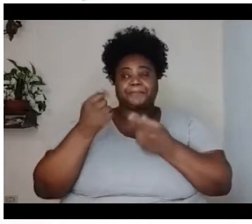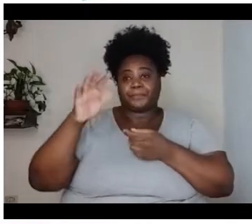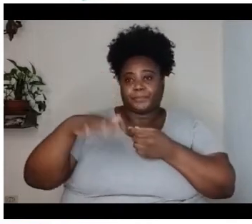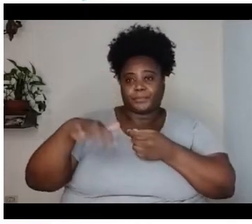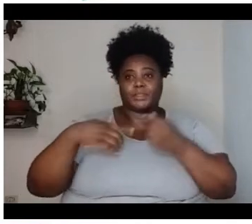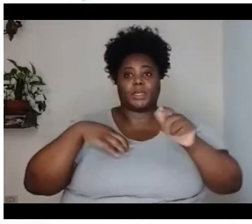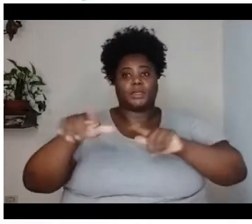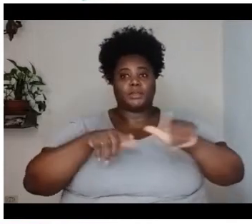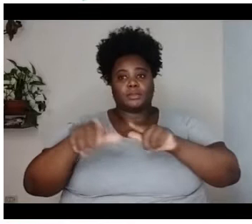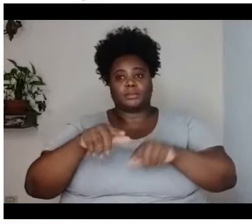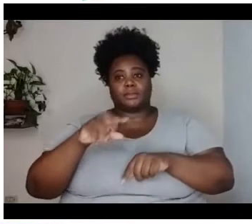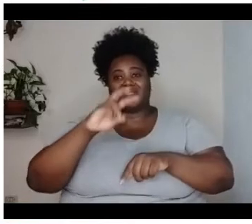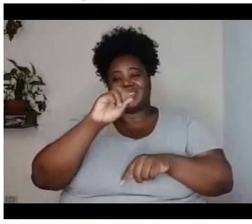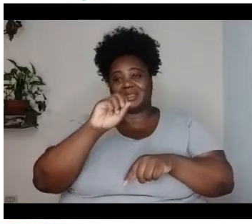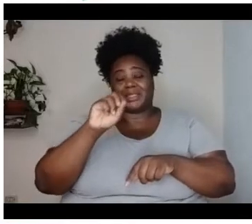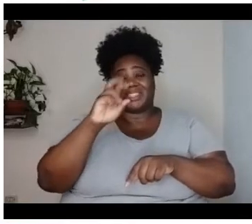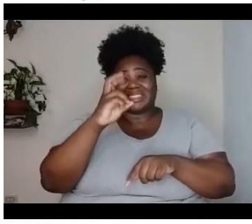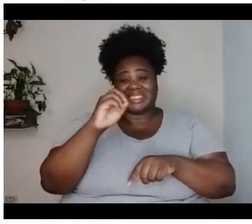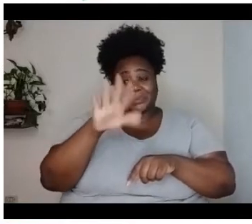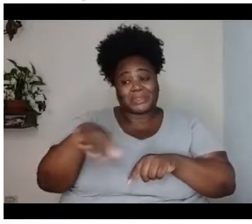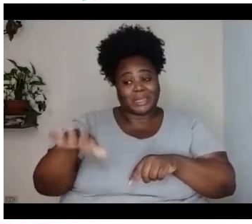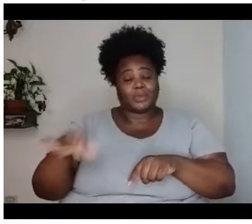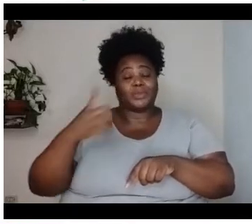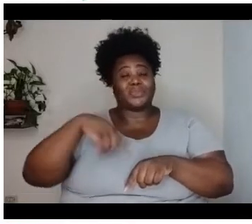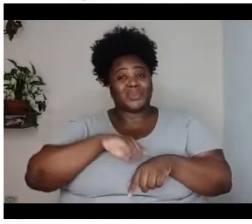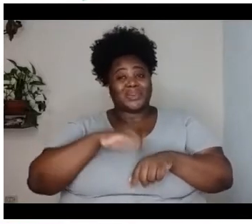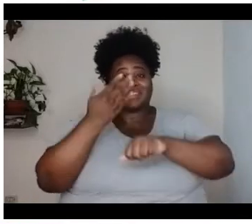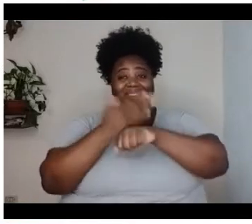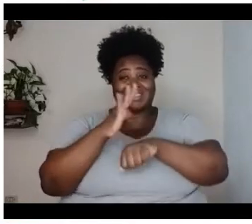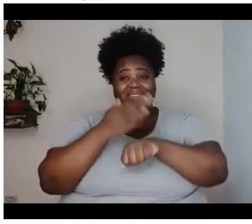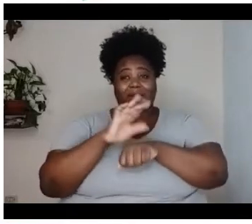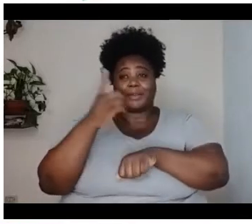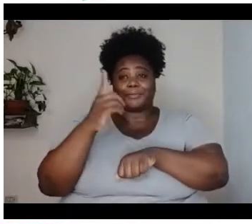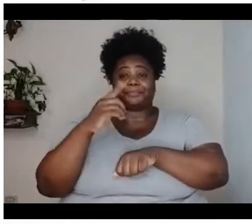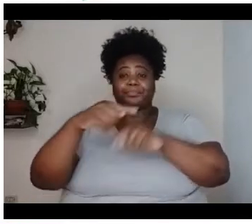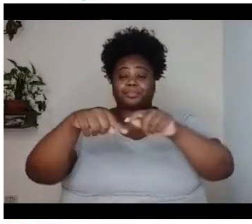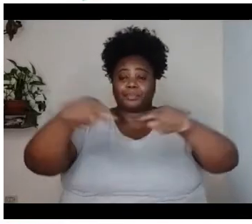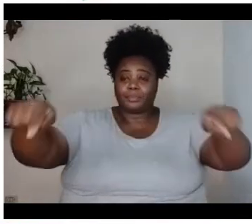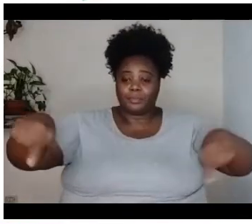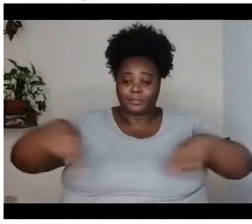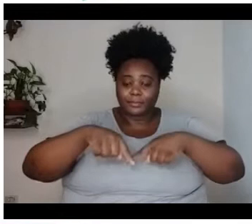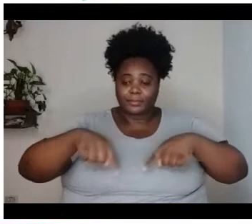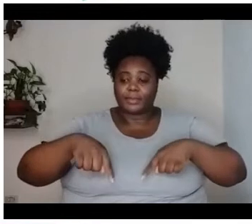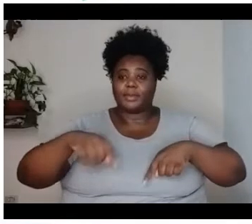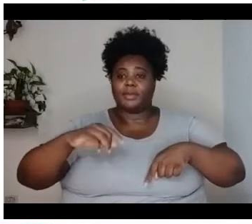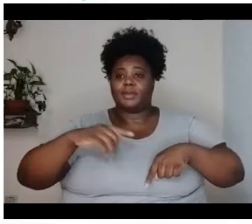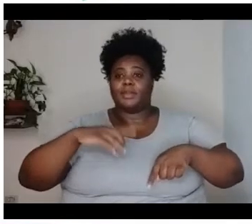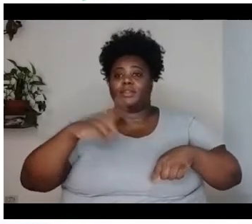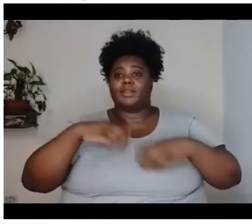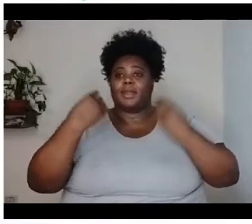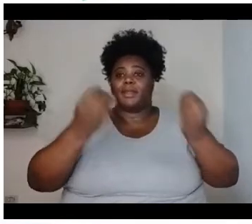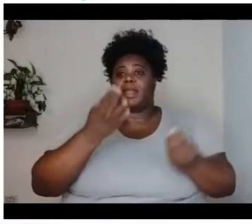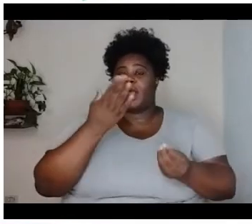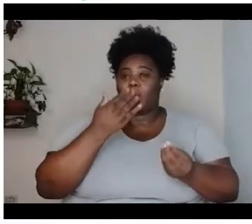com 50 meninas e a gente ensaiou uma vez numa quadra e tinha que dar lanche,